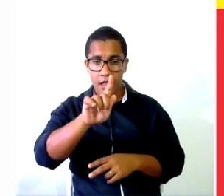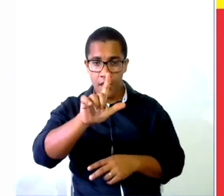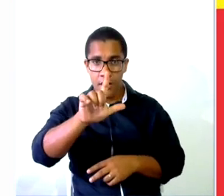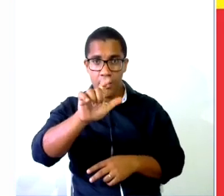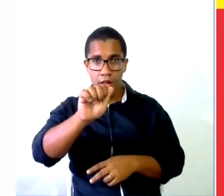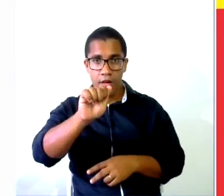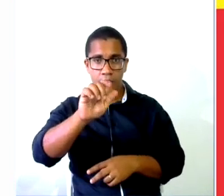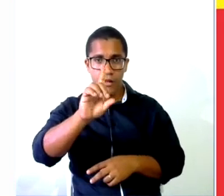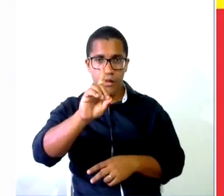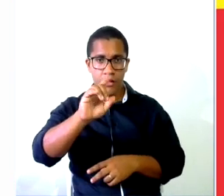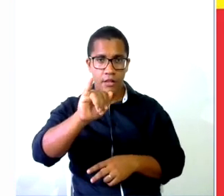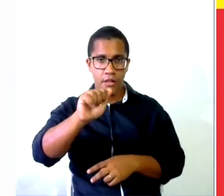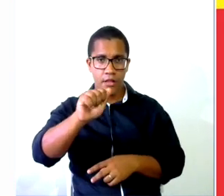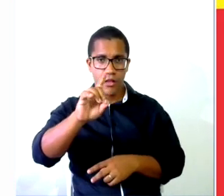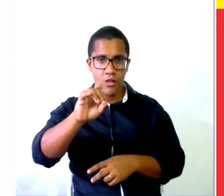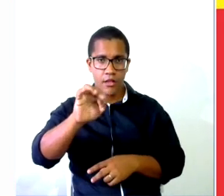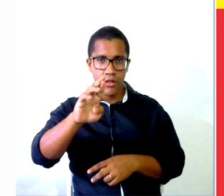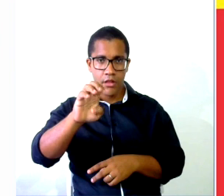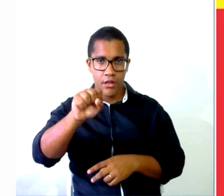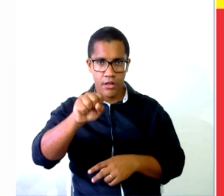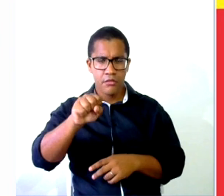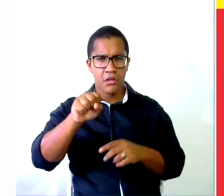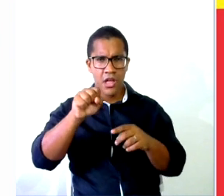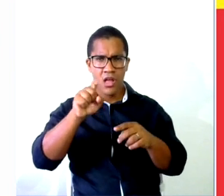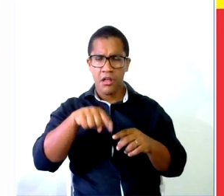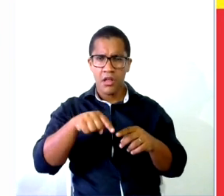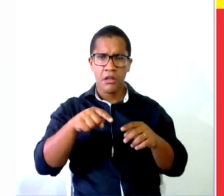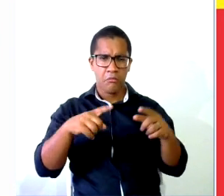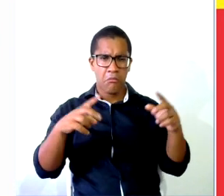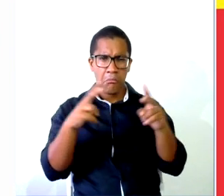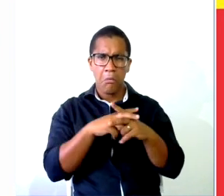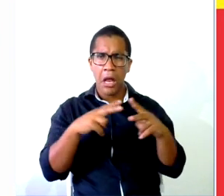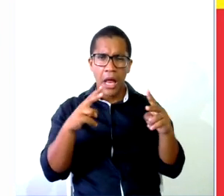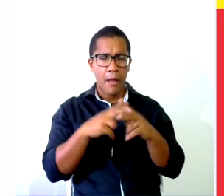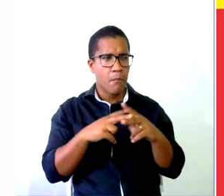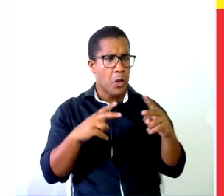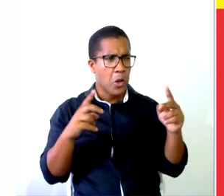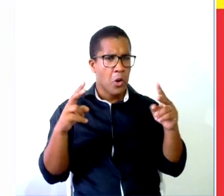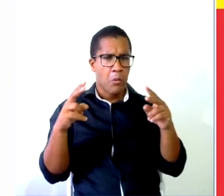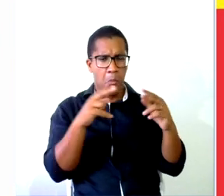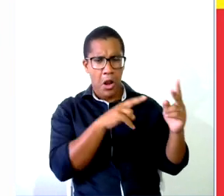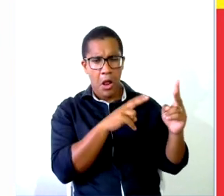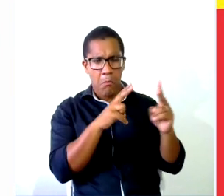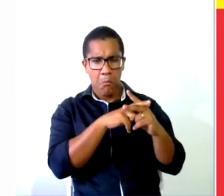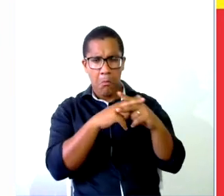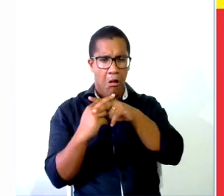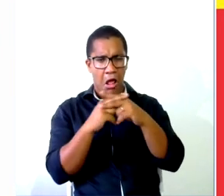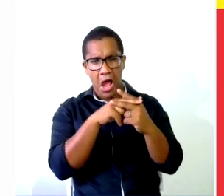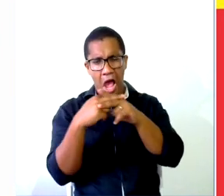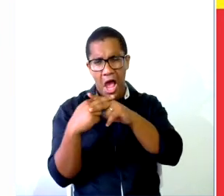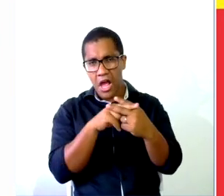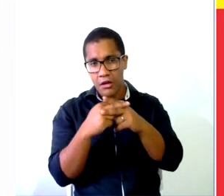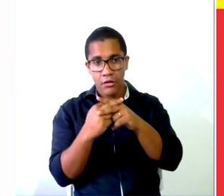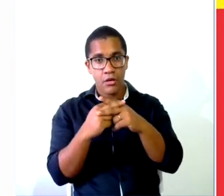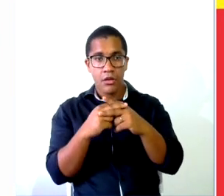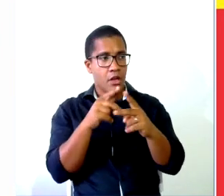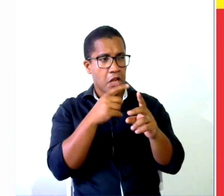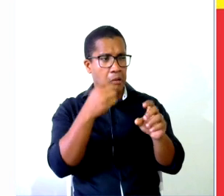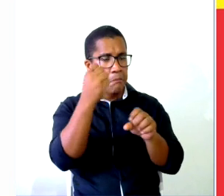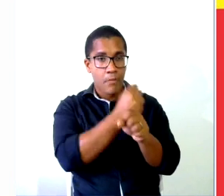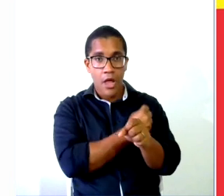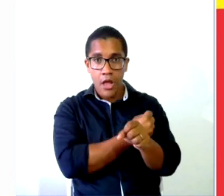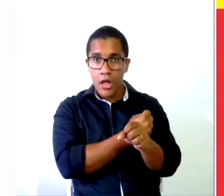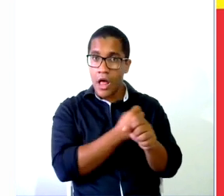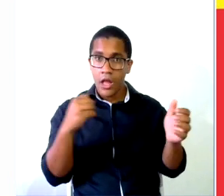morte em arenas romanas, como o Coliseu, né? Eram escravos, né? Então essa foto aí mostra